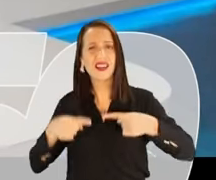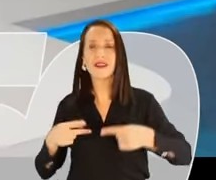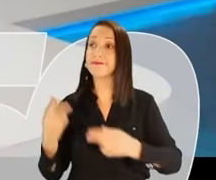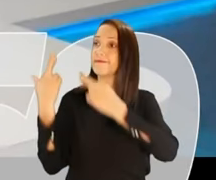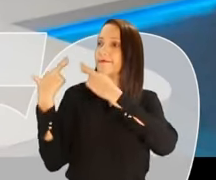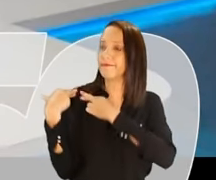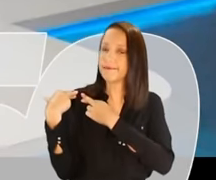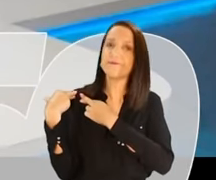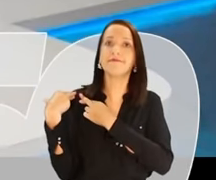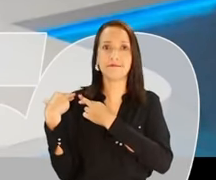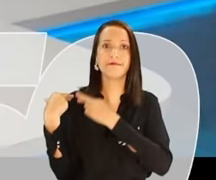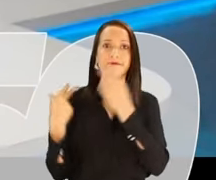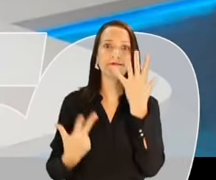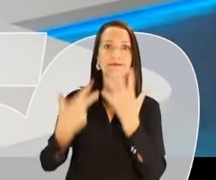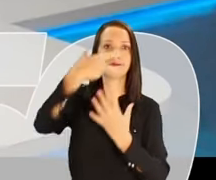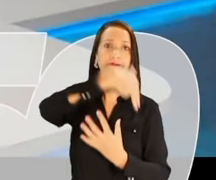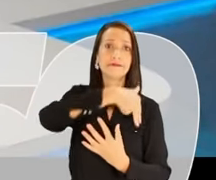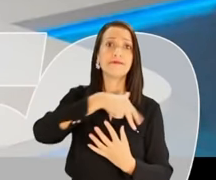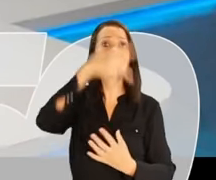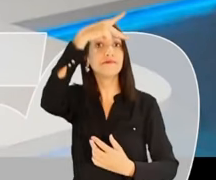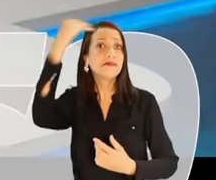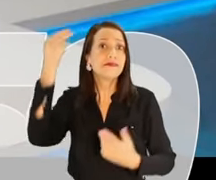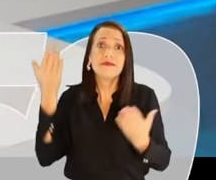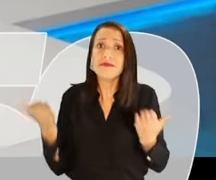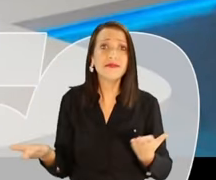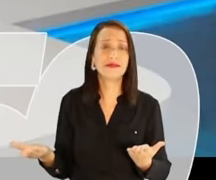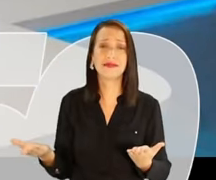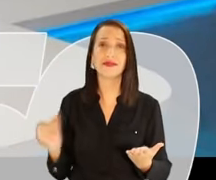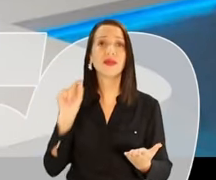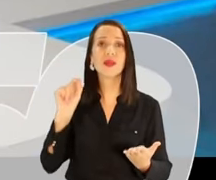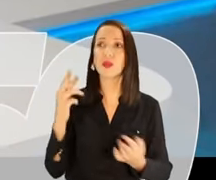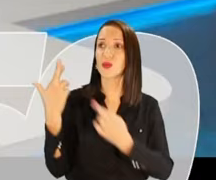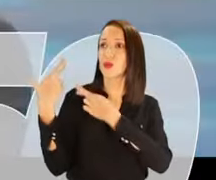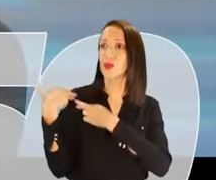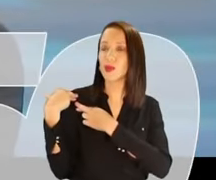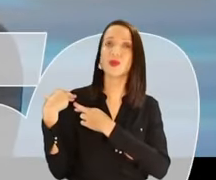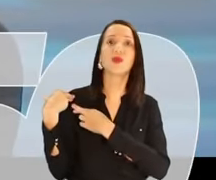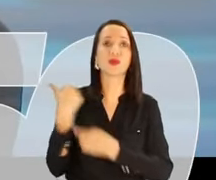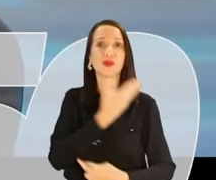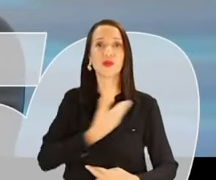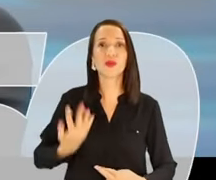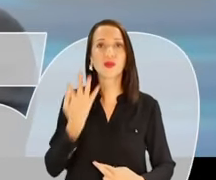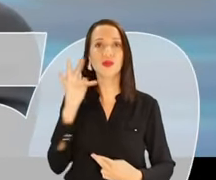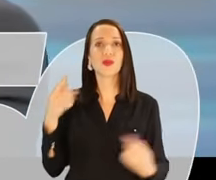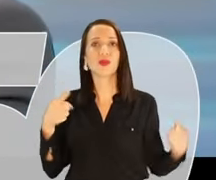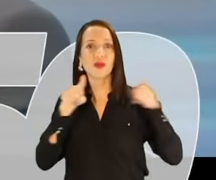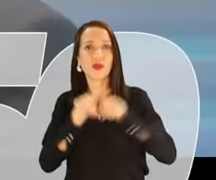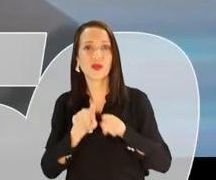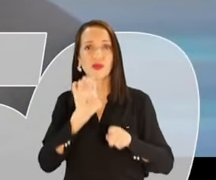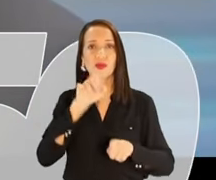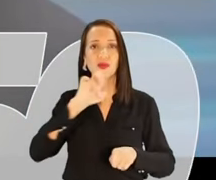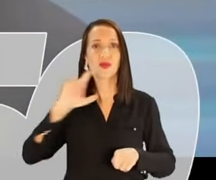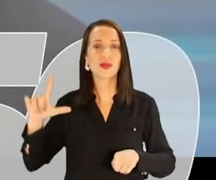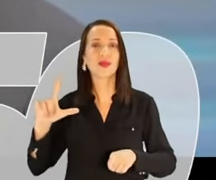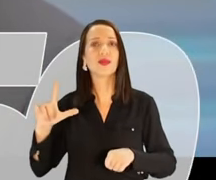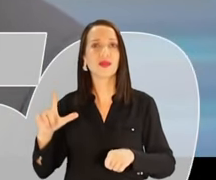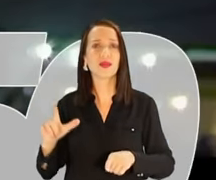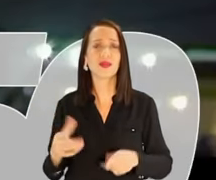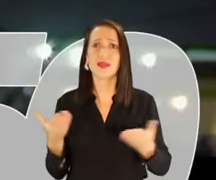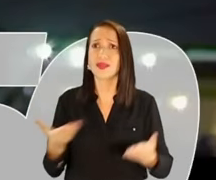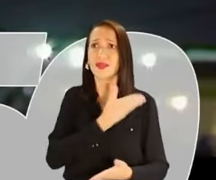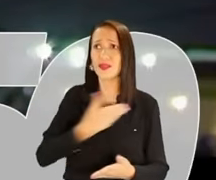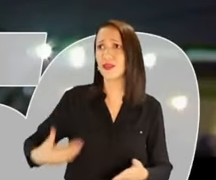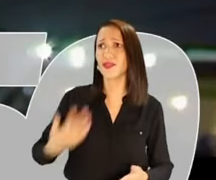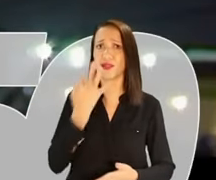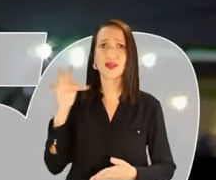a responsabilidade de poda de árvore é da prefeitura. E qual é o parentesco do governo federal com a Enel? O